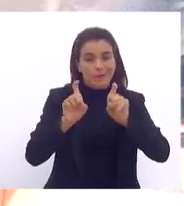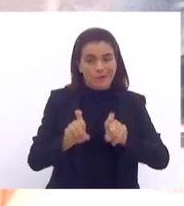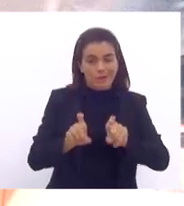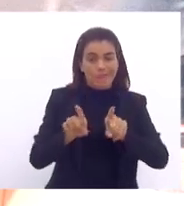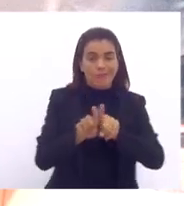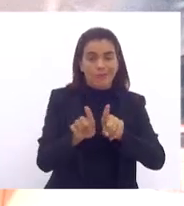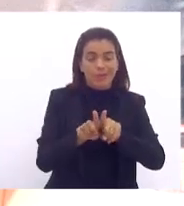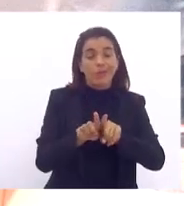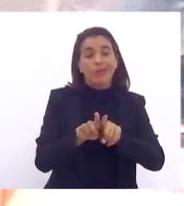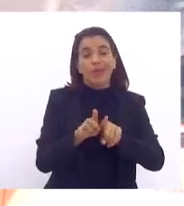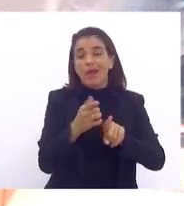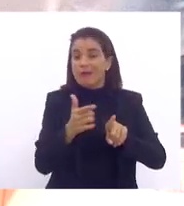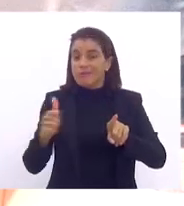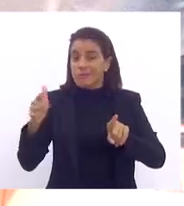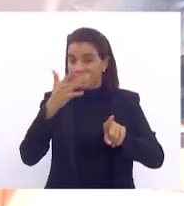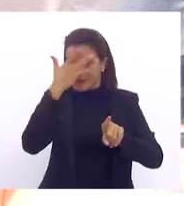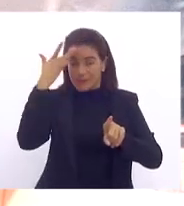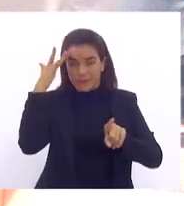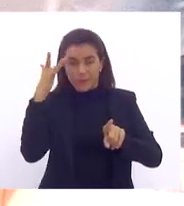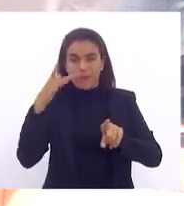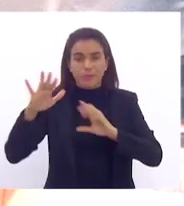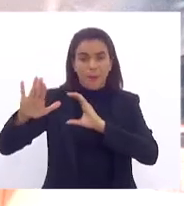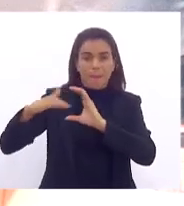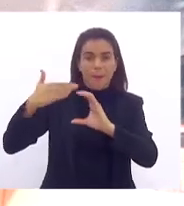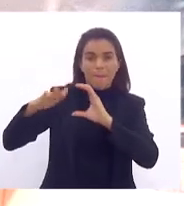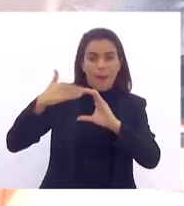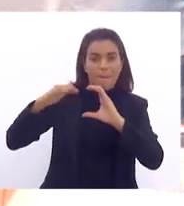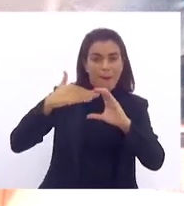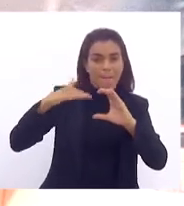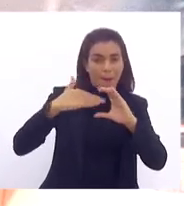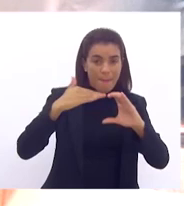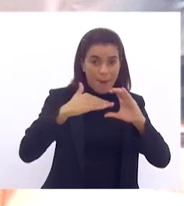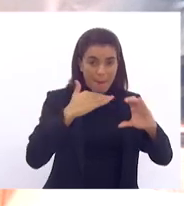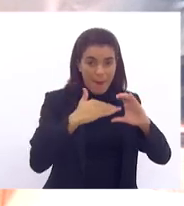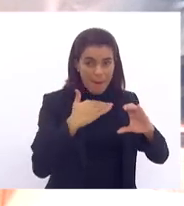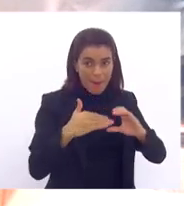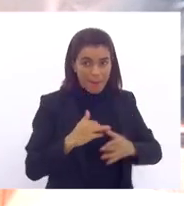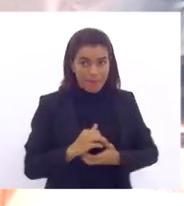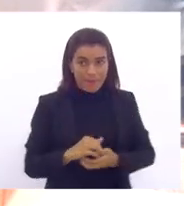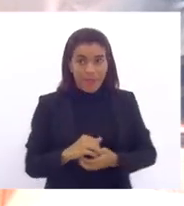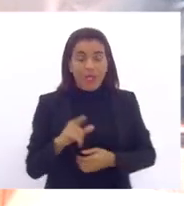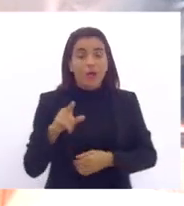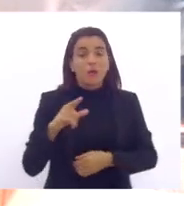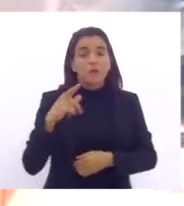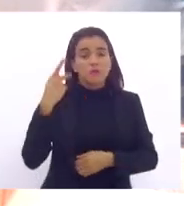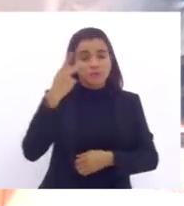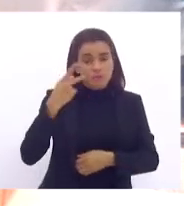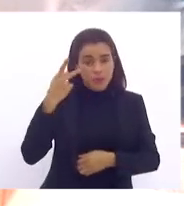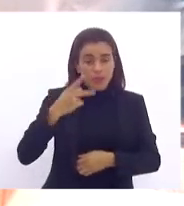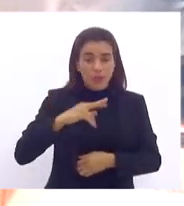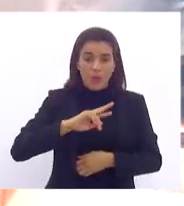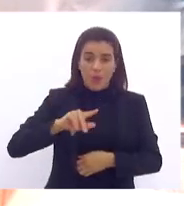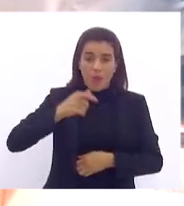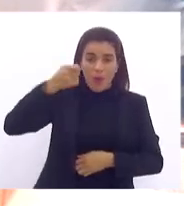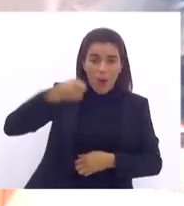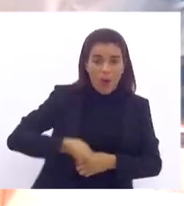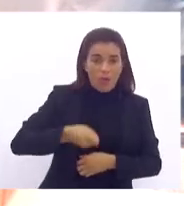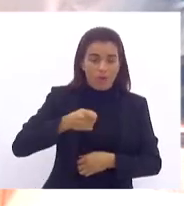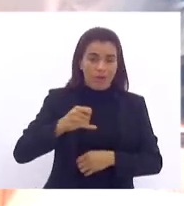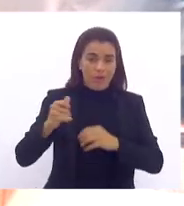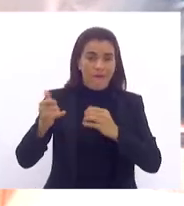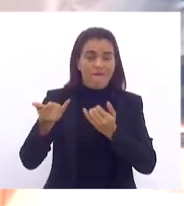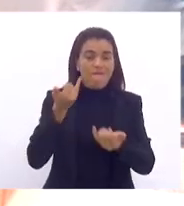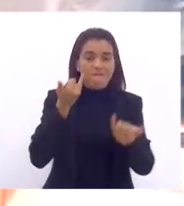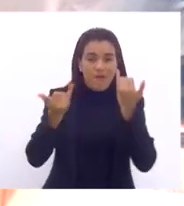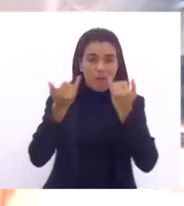pessoas que o passaram essas informações ele fala que os parlamentares não são obrigados a t exterminar sobre informações